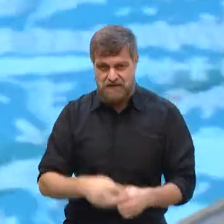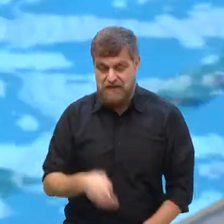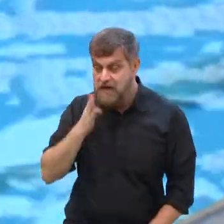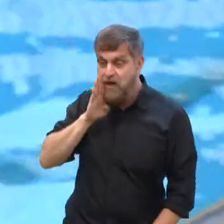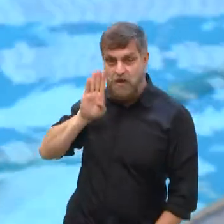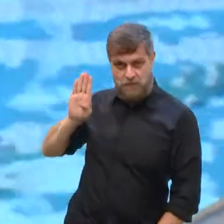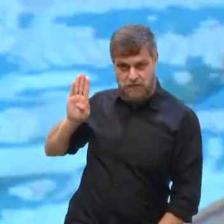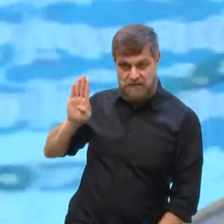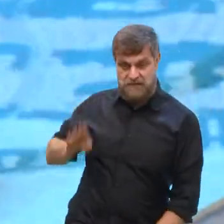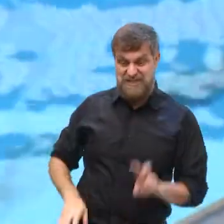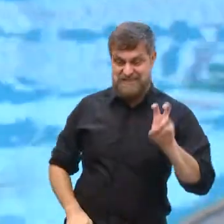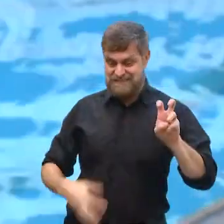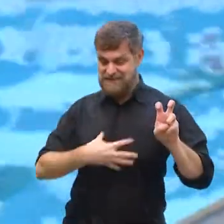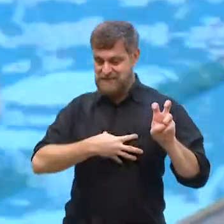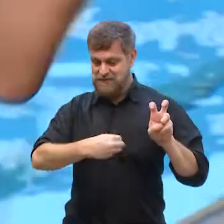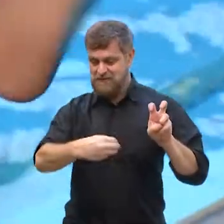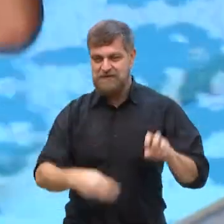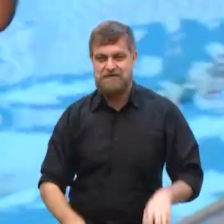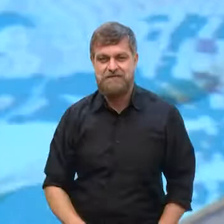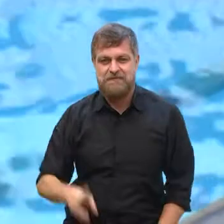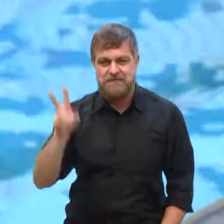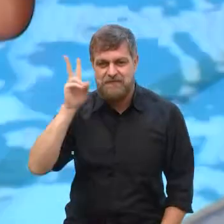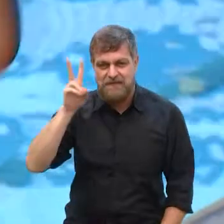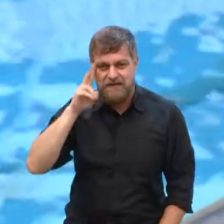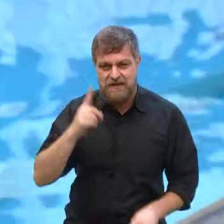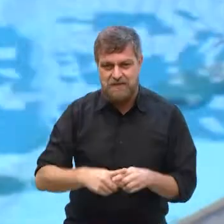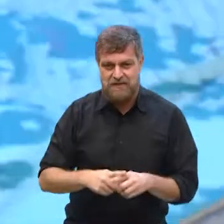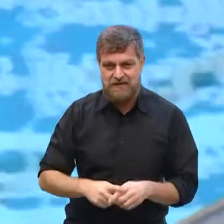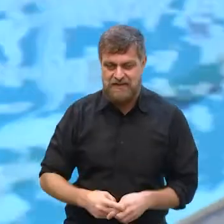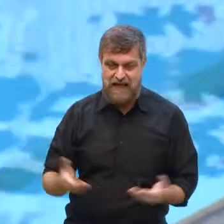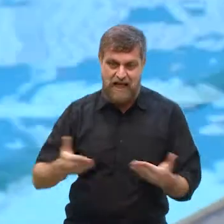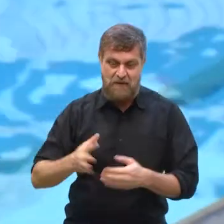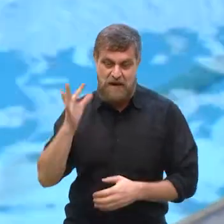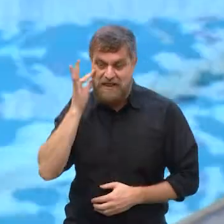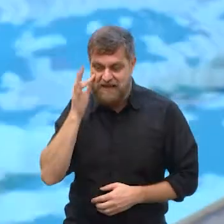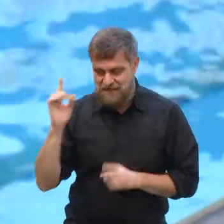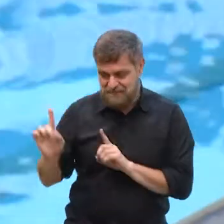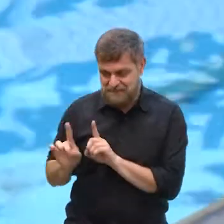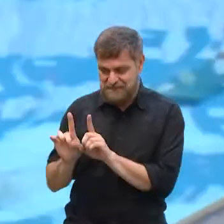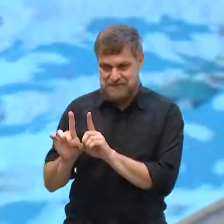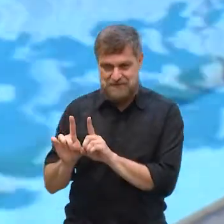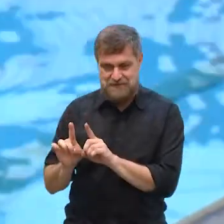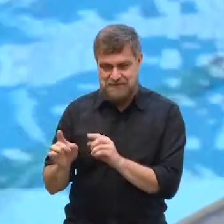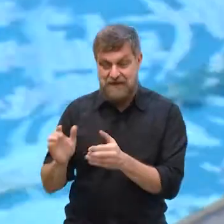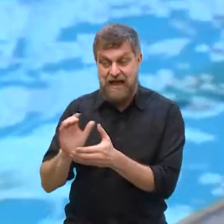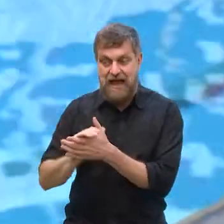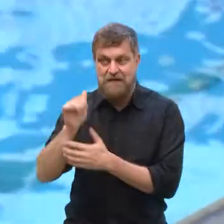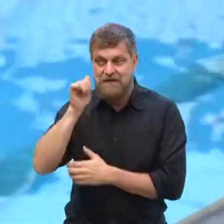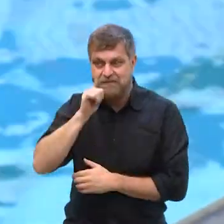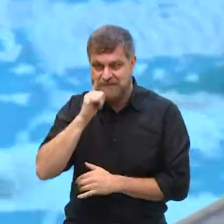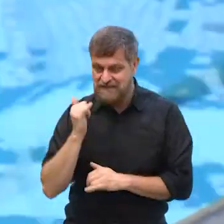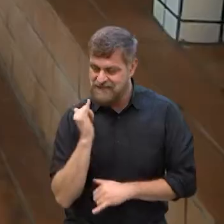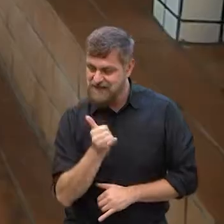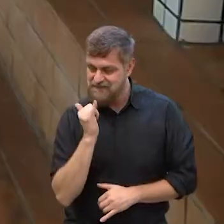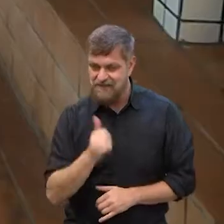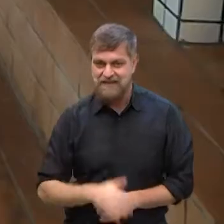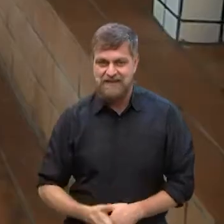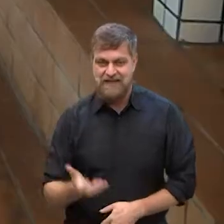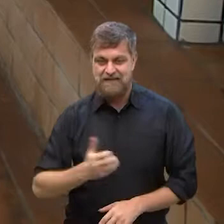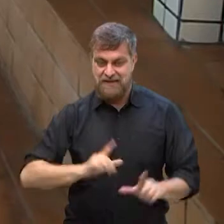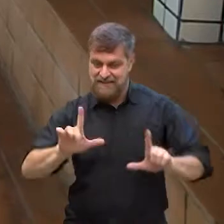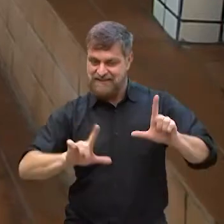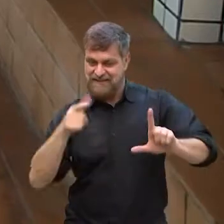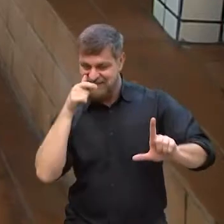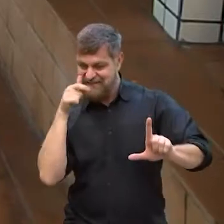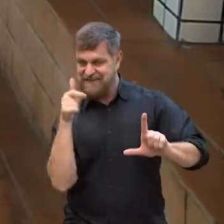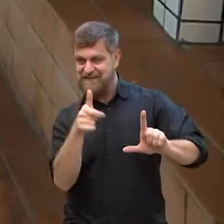ela. E eu lembrei da história porque ela estava aqui com a gente agora há pouco, né? Eu falei, então agora eu vou contar. Espero que ela assista esse programa